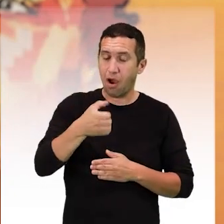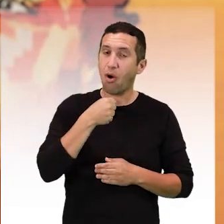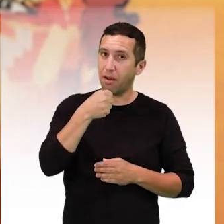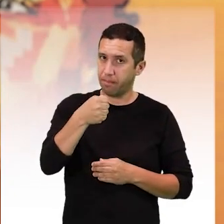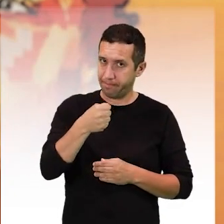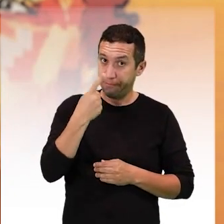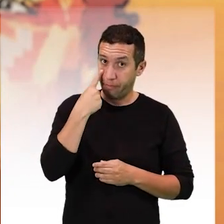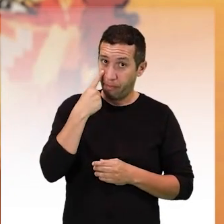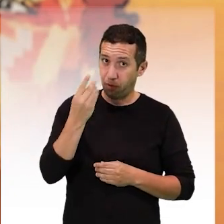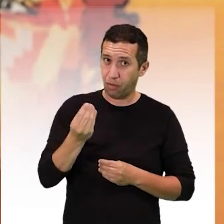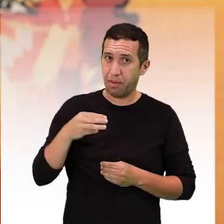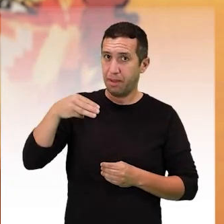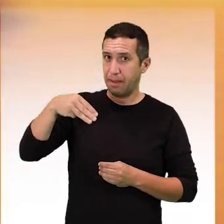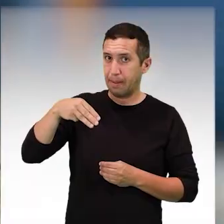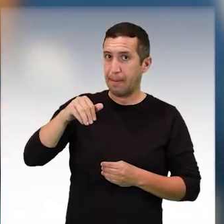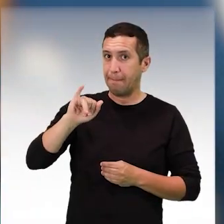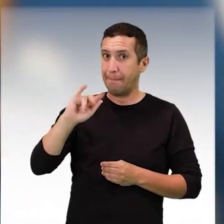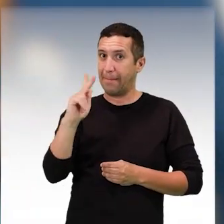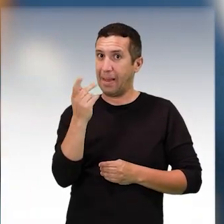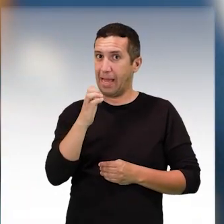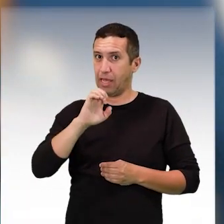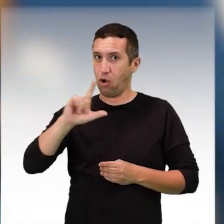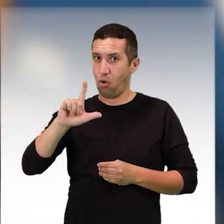agora na reportagem de Maicon Leão.